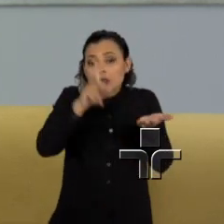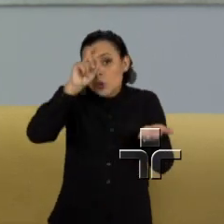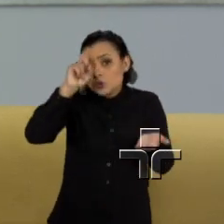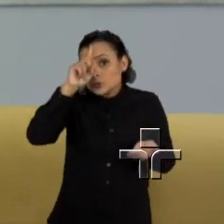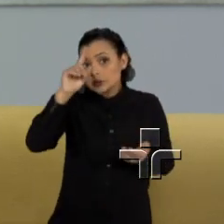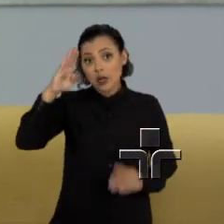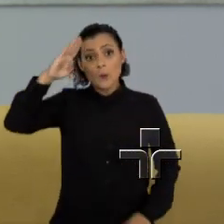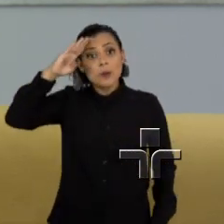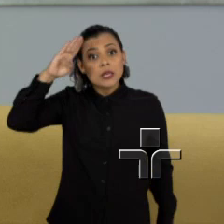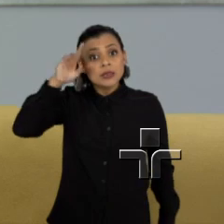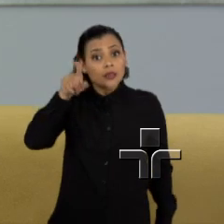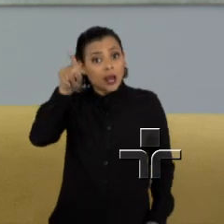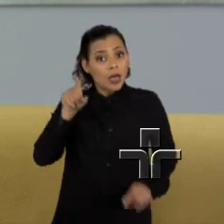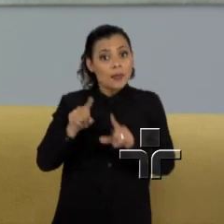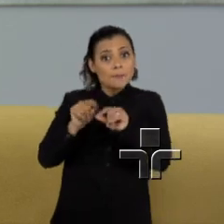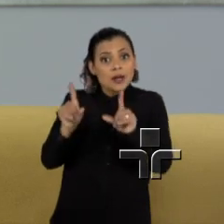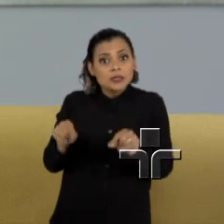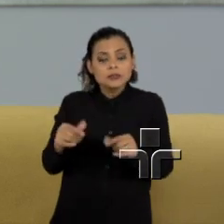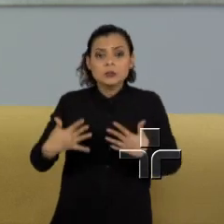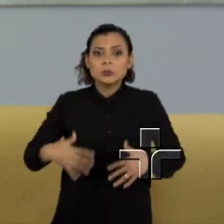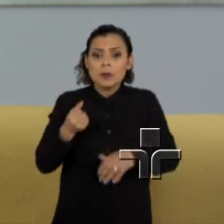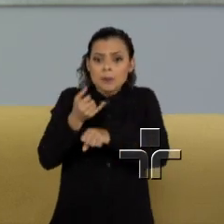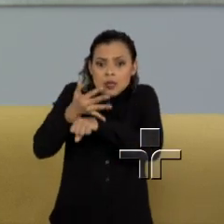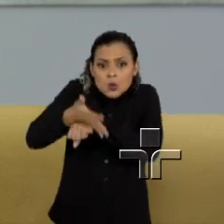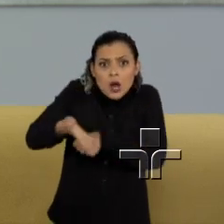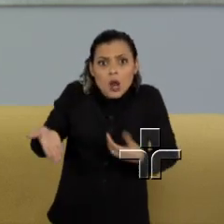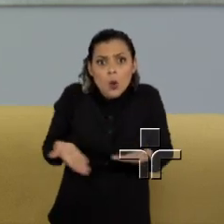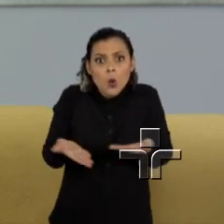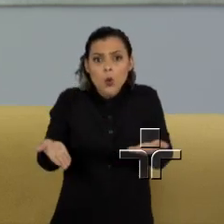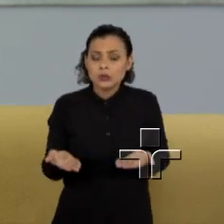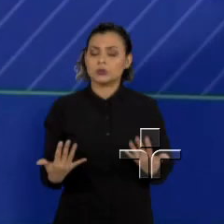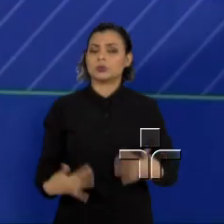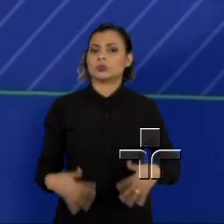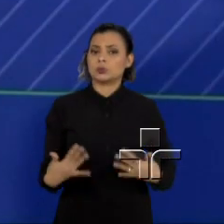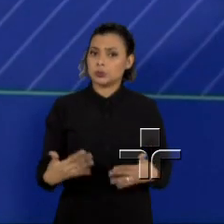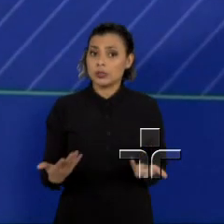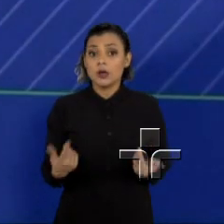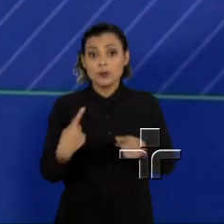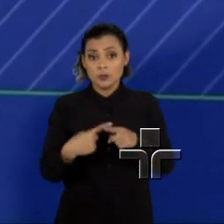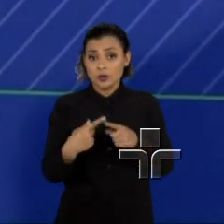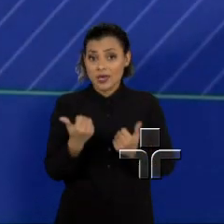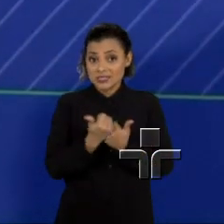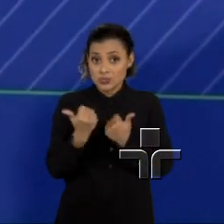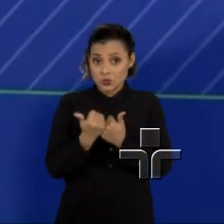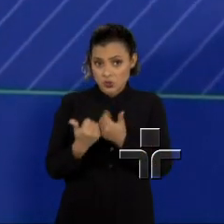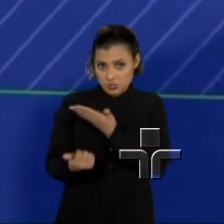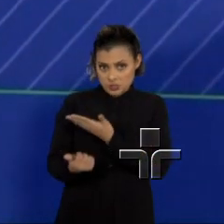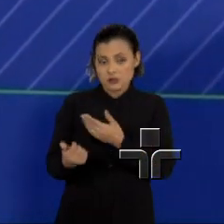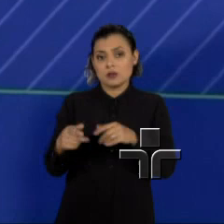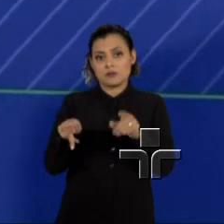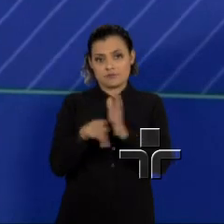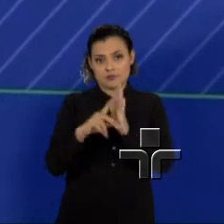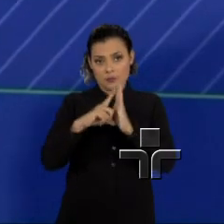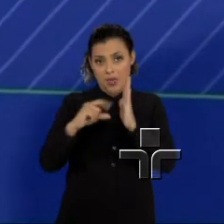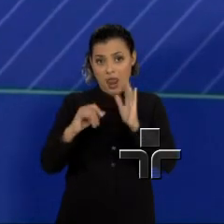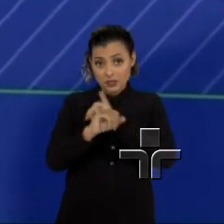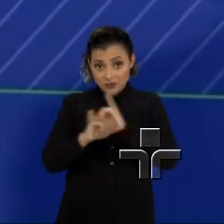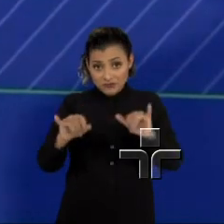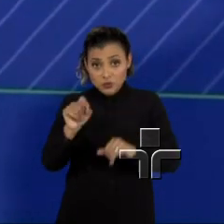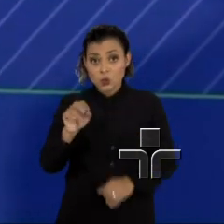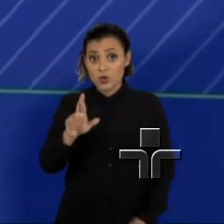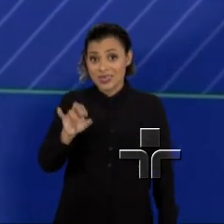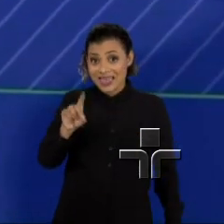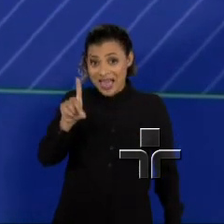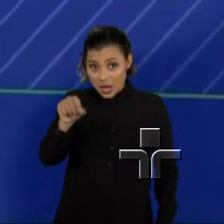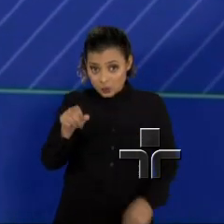das Forças Armadas, em Brasília, desde a madrugada desta quarta-feira. A assessoria de comunicação do Palácio do Planalto informou que Ricardo